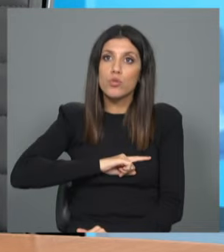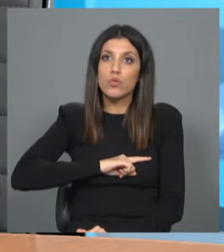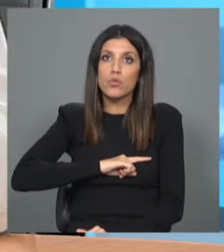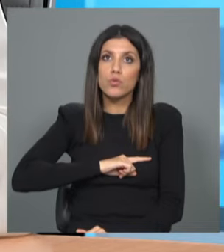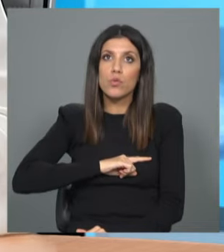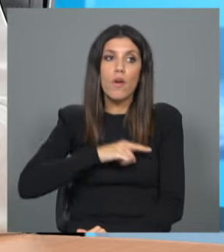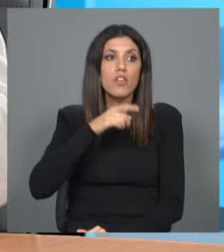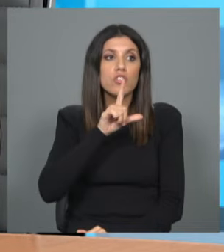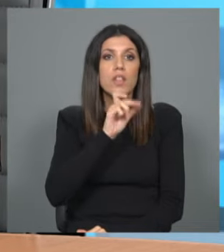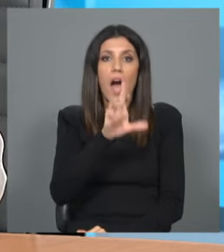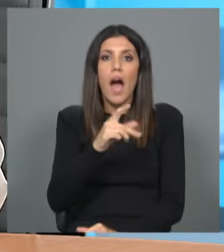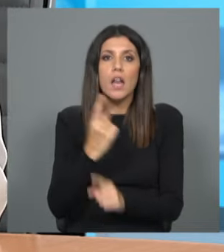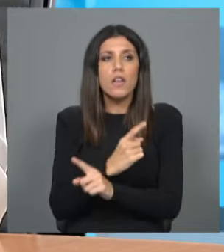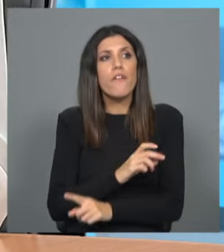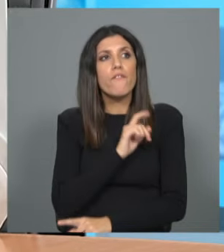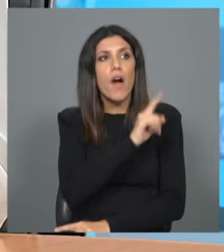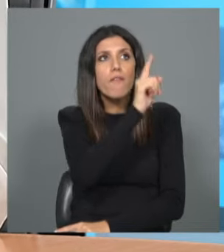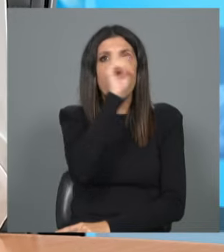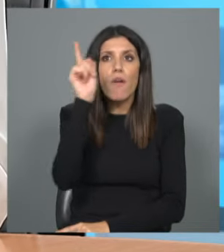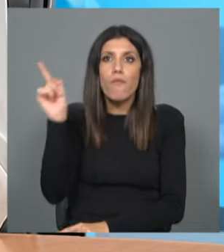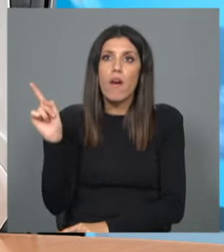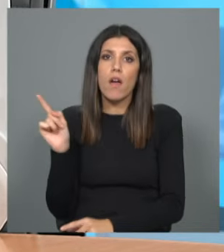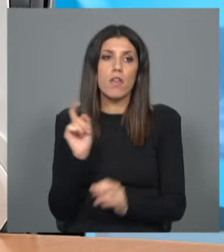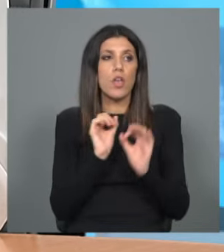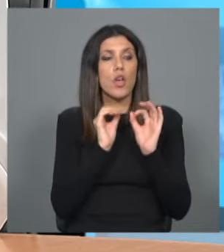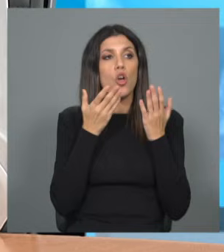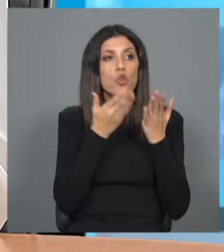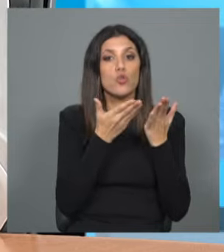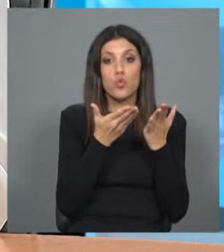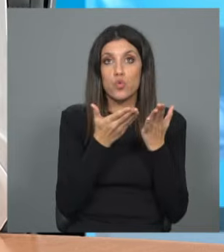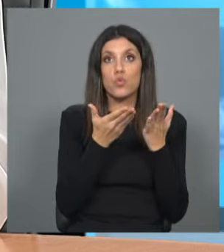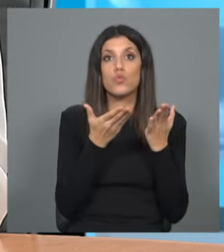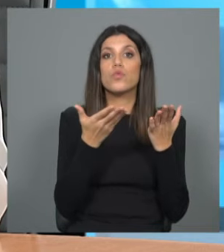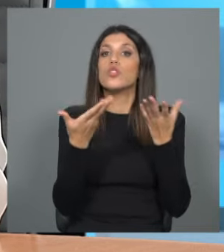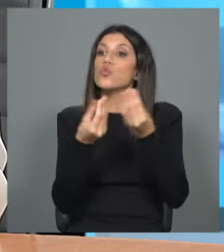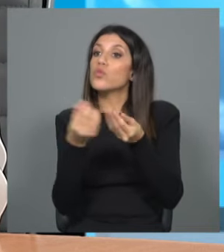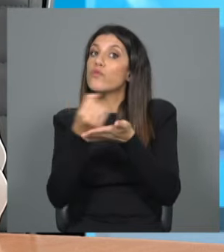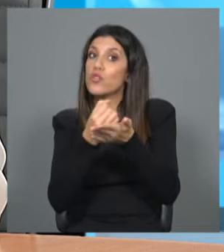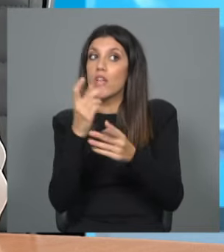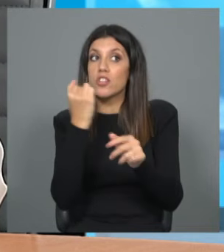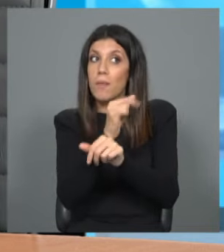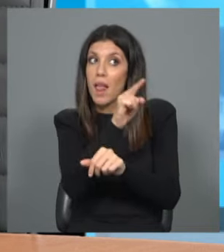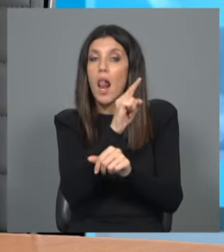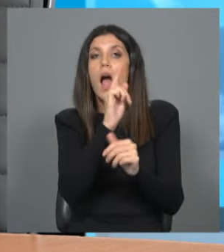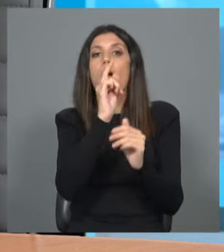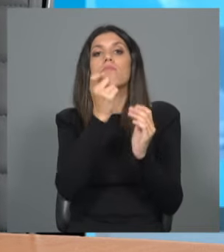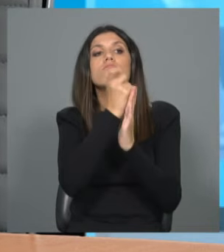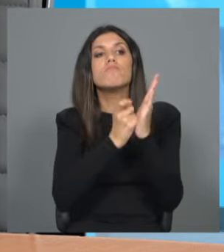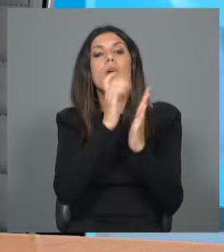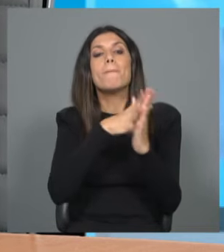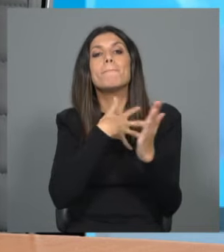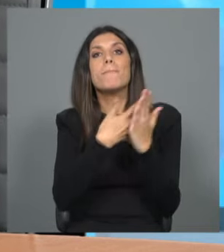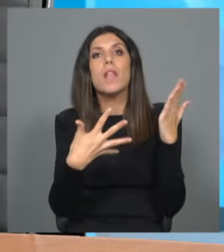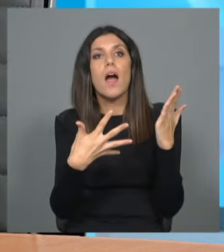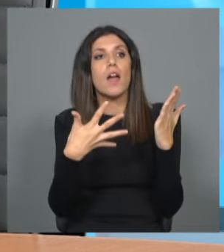estas instituições, ajudar a fazer, com as equipas que trabalham nestas instituições, um plano avançado de cuidados. Não só responder às necessidades